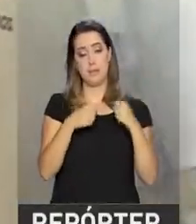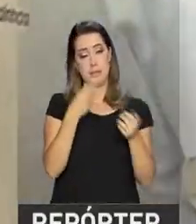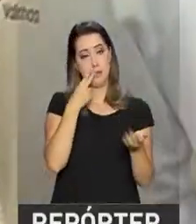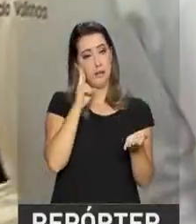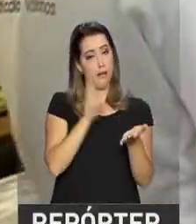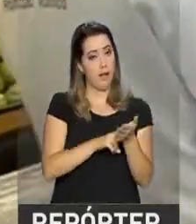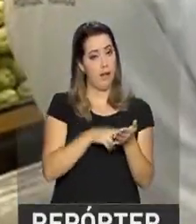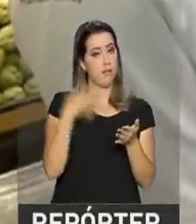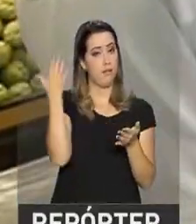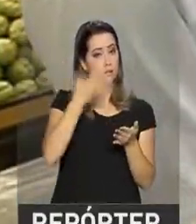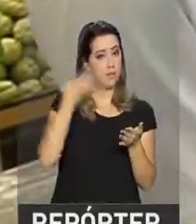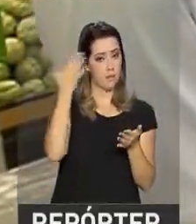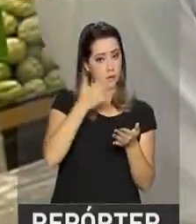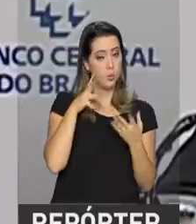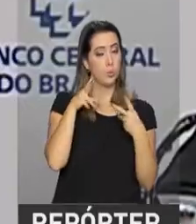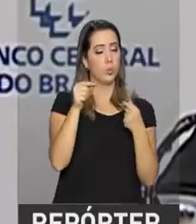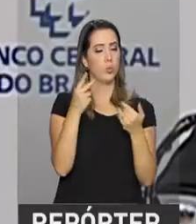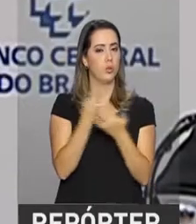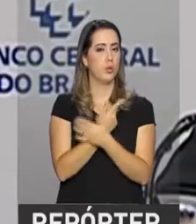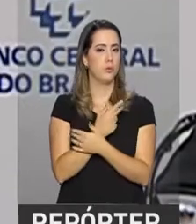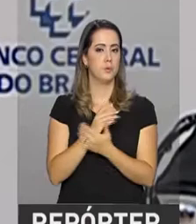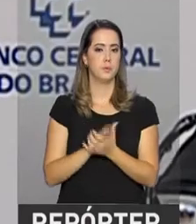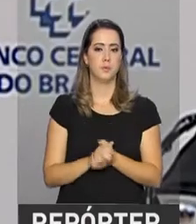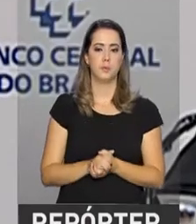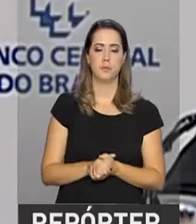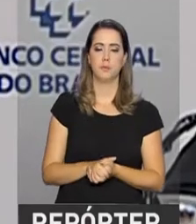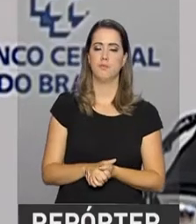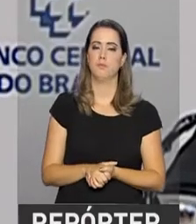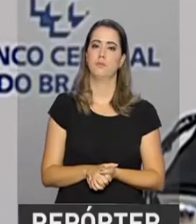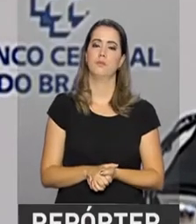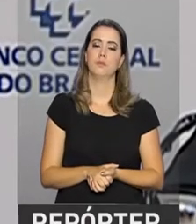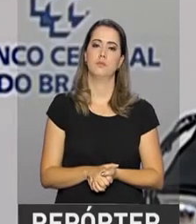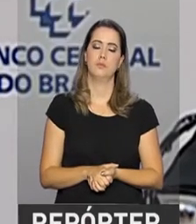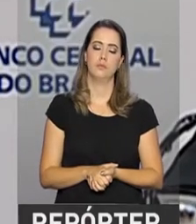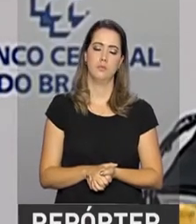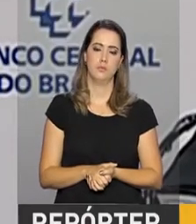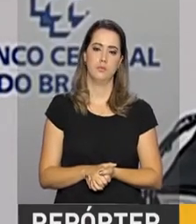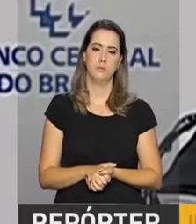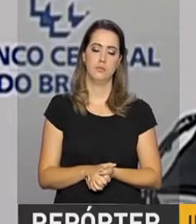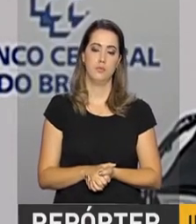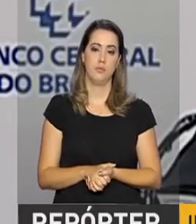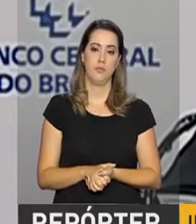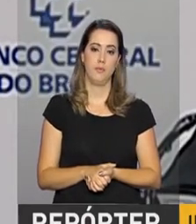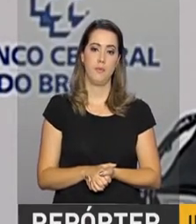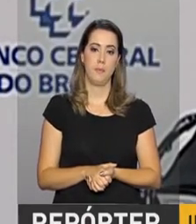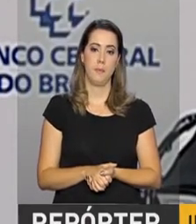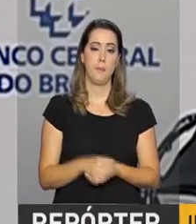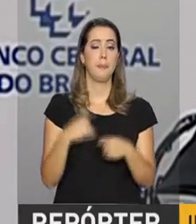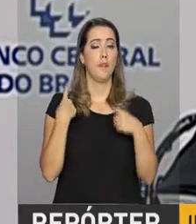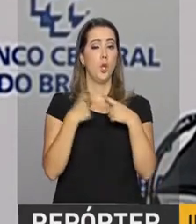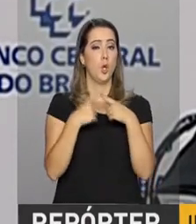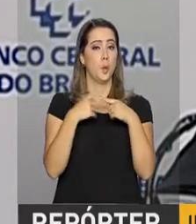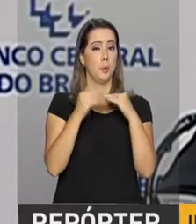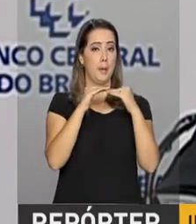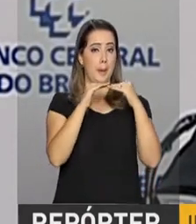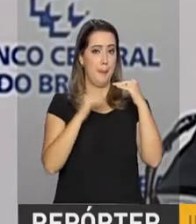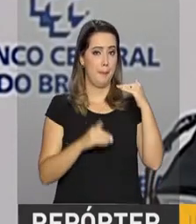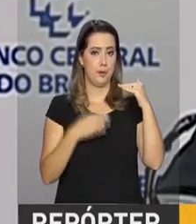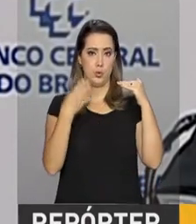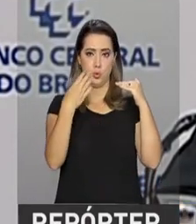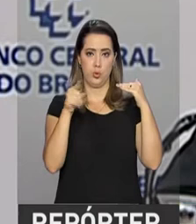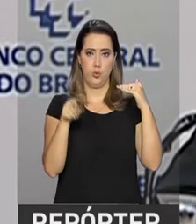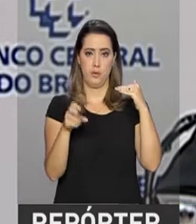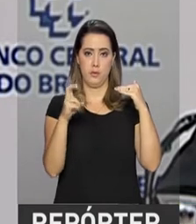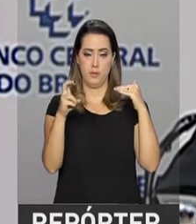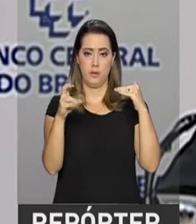explicando o resultado a razão principal de ter ficado abaixo da meta de 4 e meio